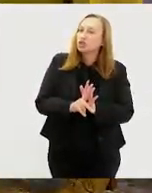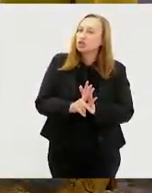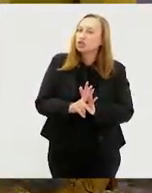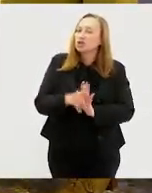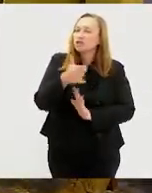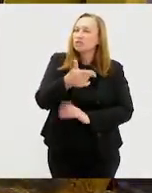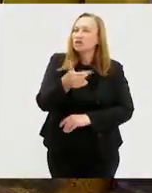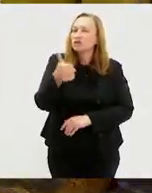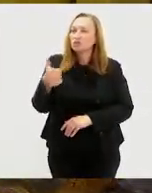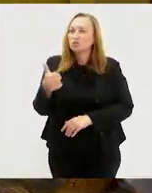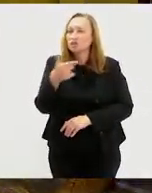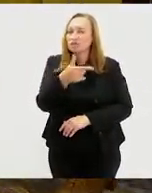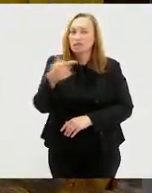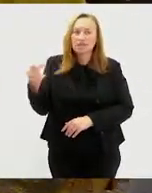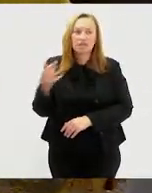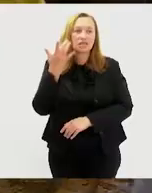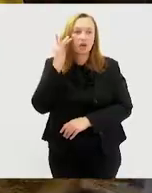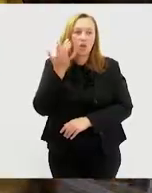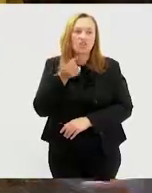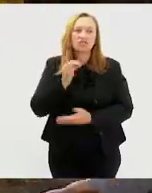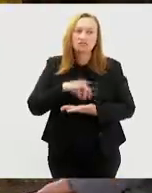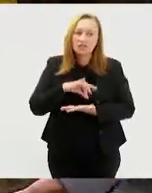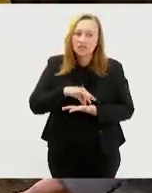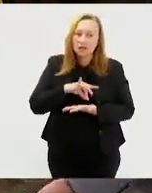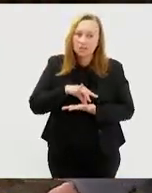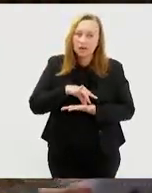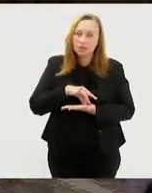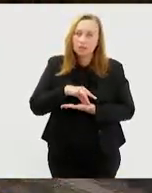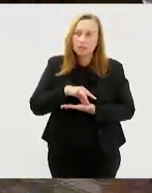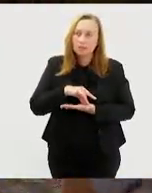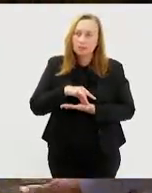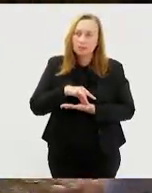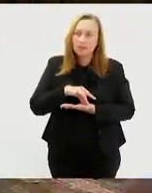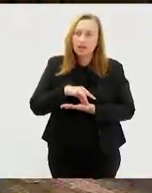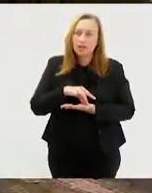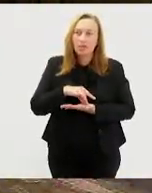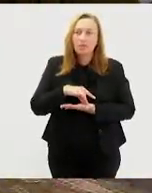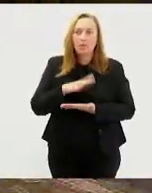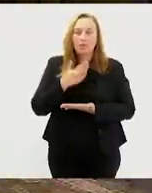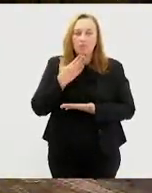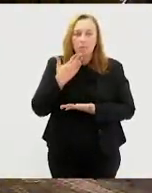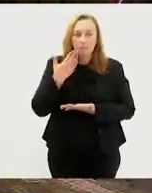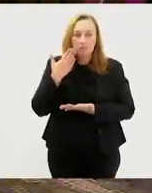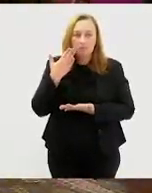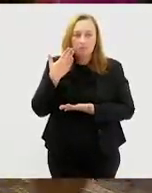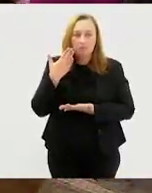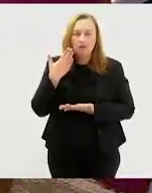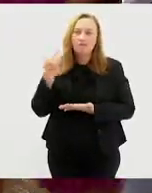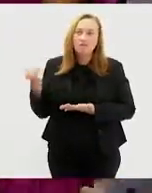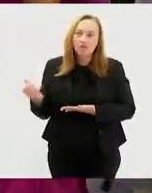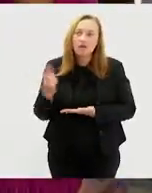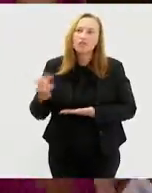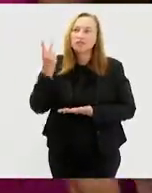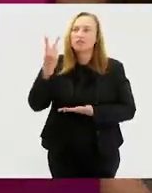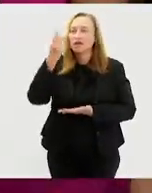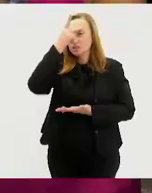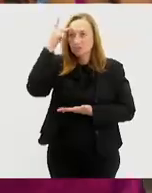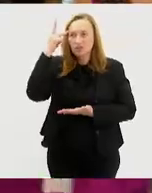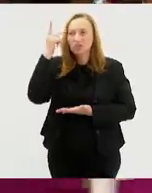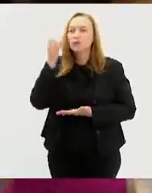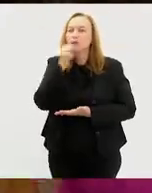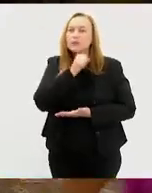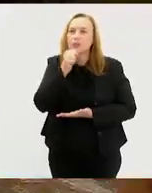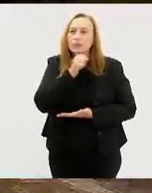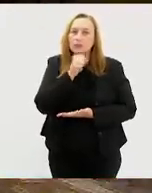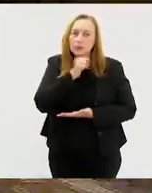2117 acho realmente que vai dar prioridade priorizar as pessoas que precisam que são idosos